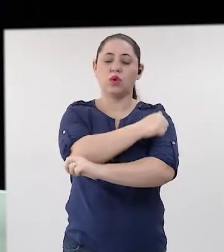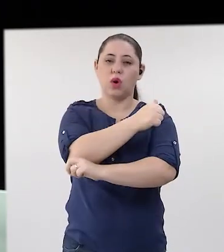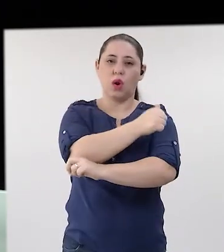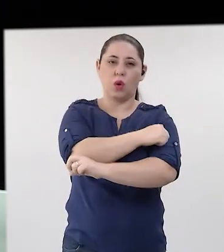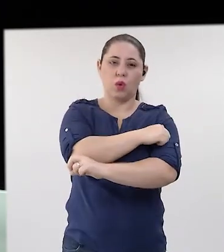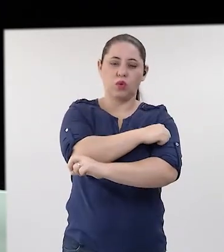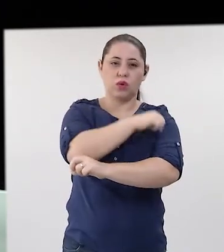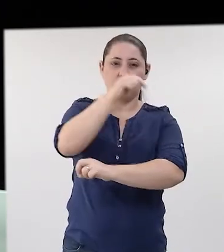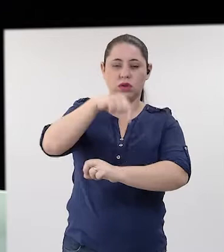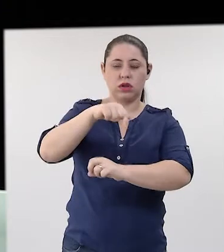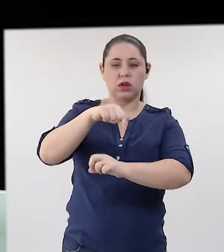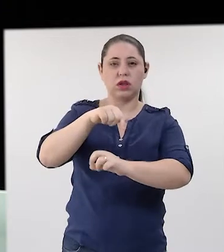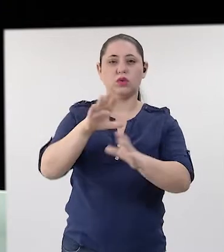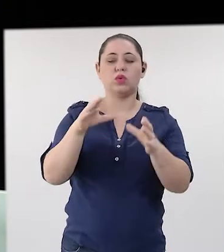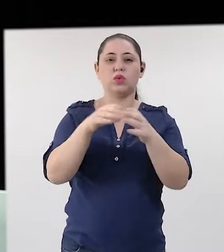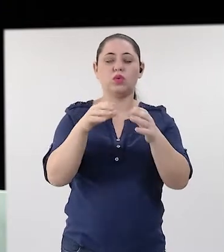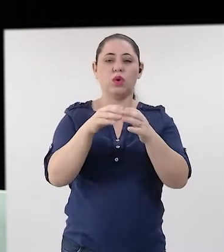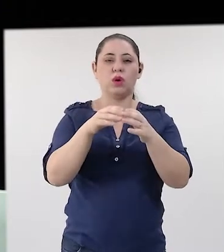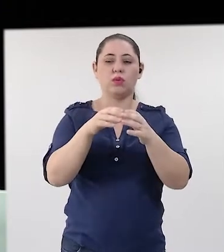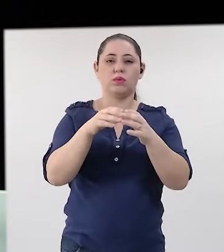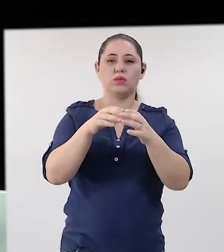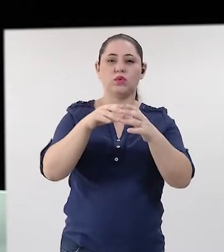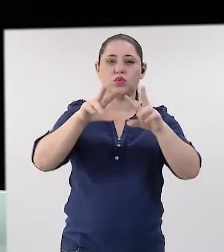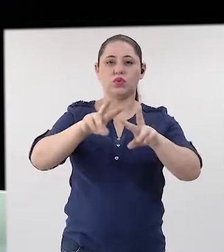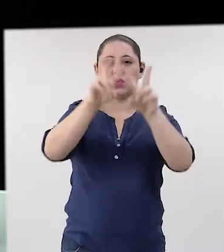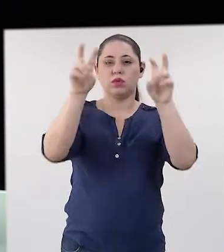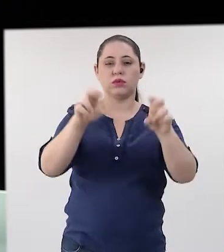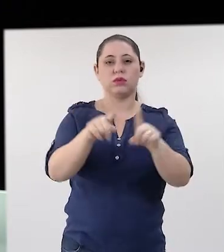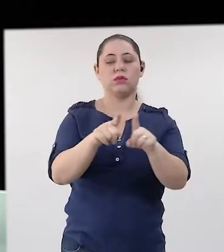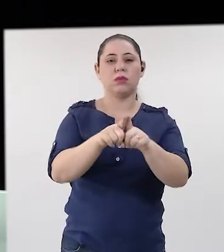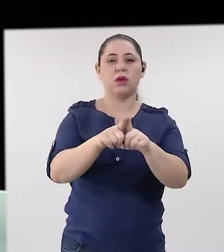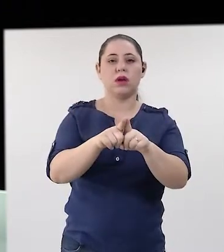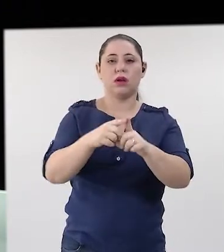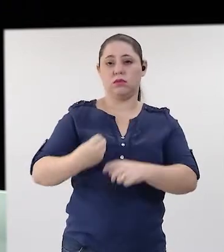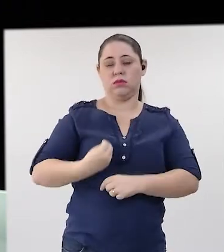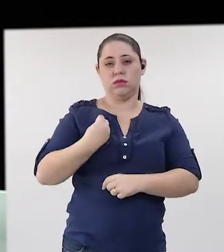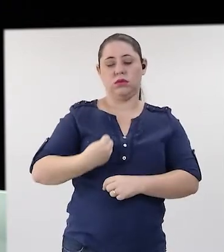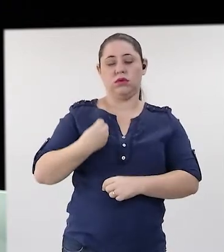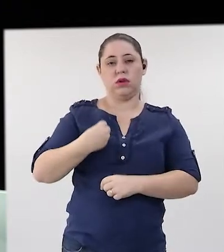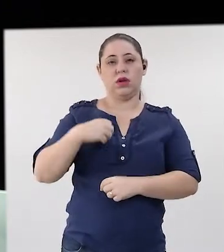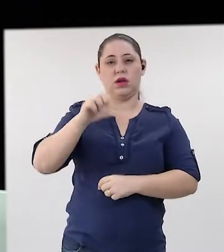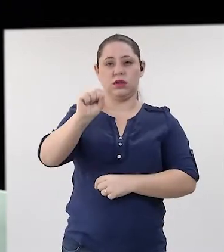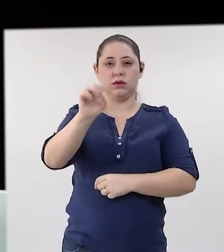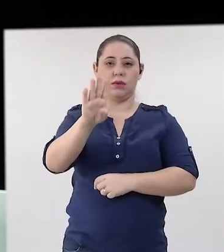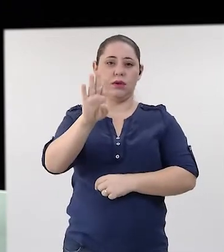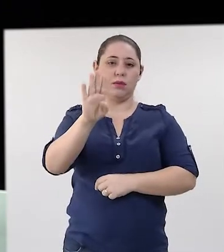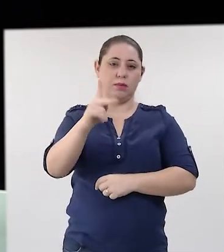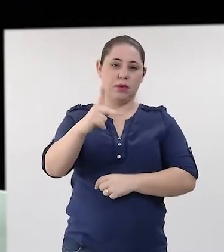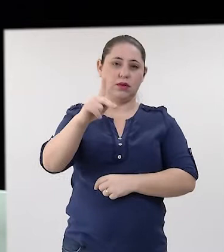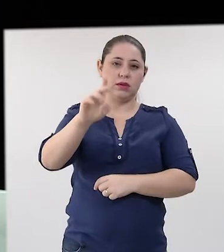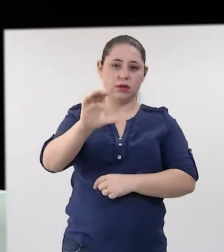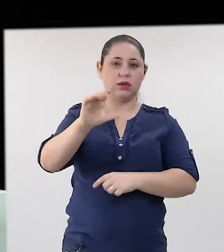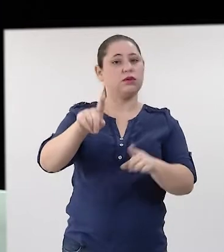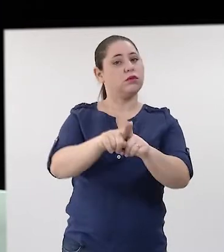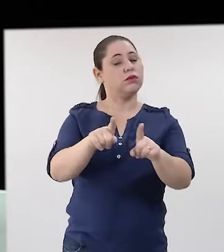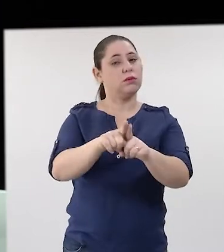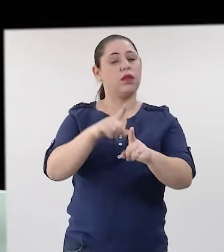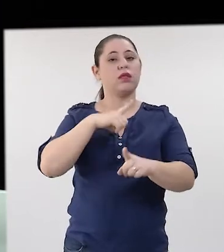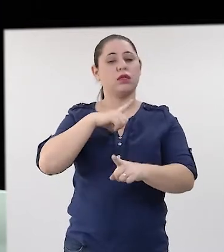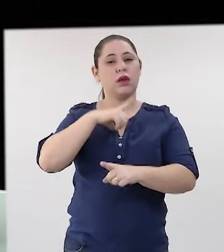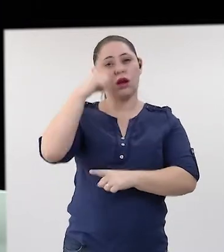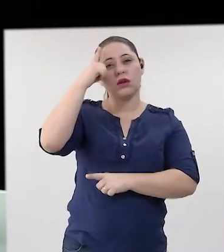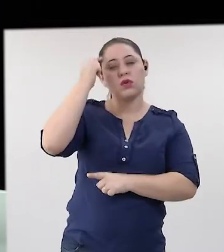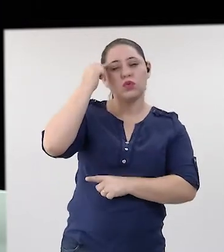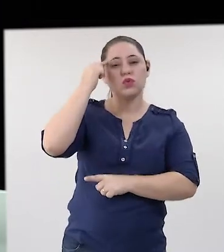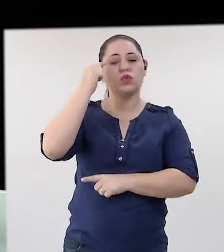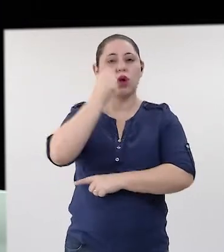na Sociedade Brasileira de Computação, é membro da Sociedade Brasileira para o Progresso da Ciência, a SBPC, e,